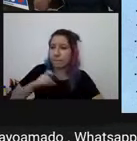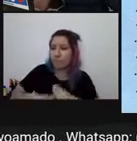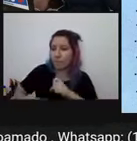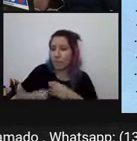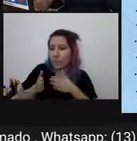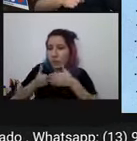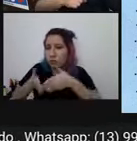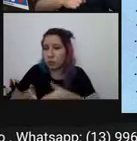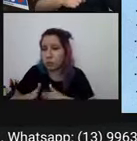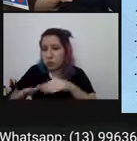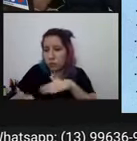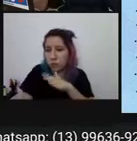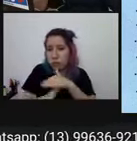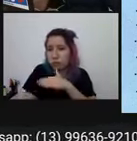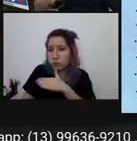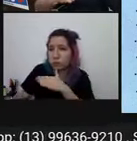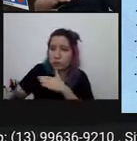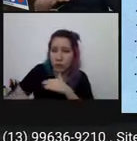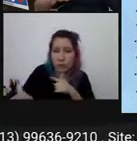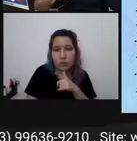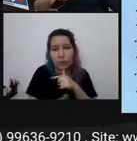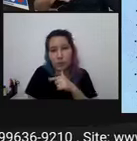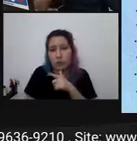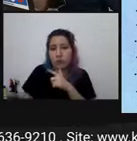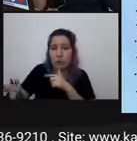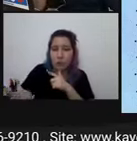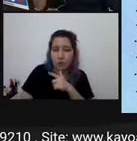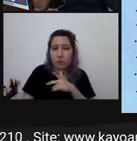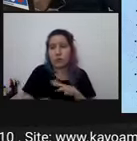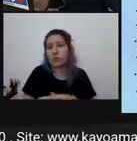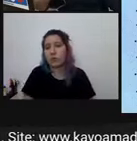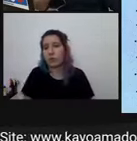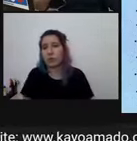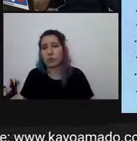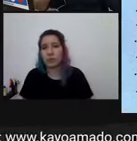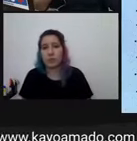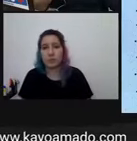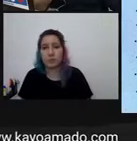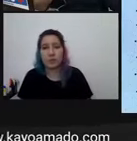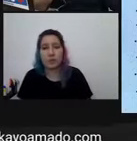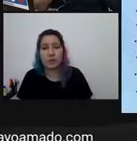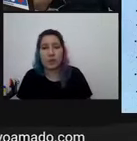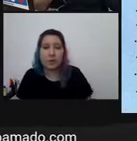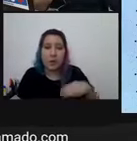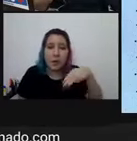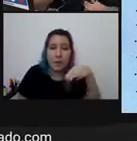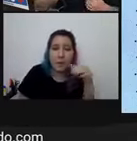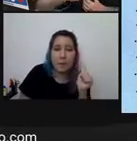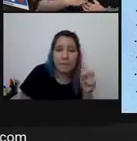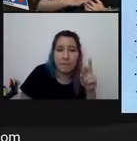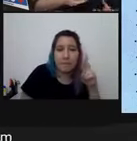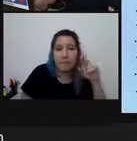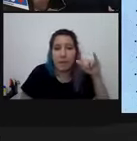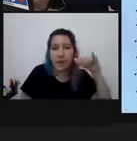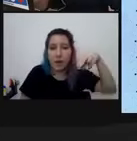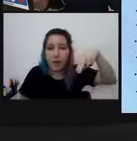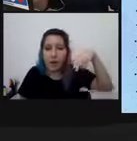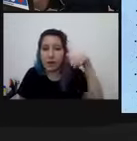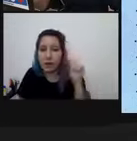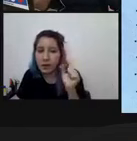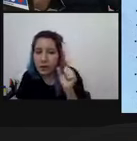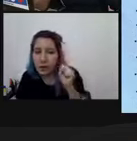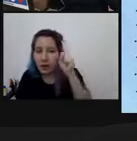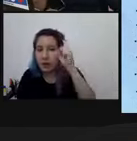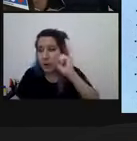náuticas com parcerias com as marinas, marinas incríveis, aqui a gente tem um potencial náutico,